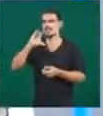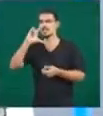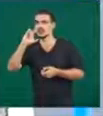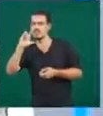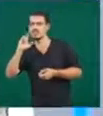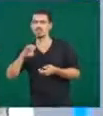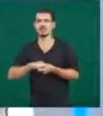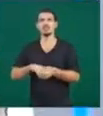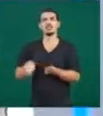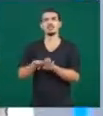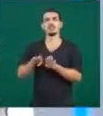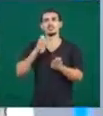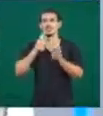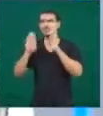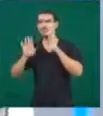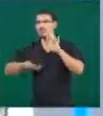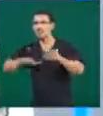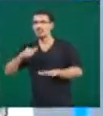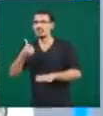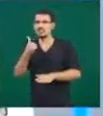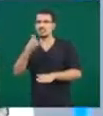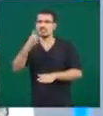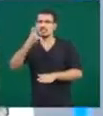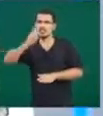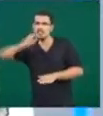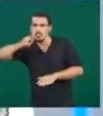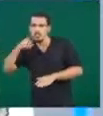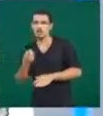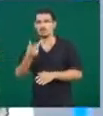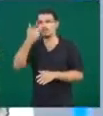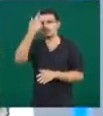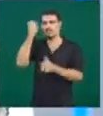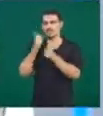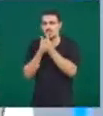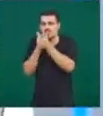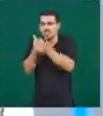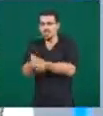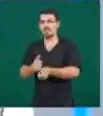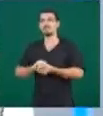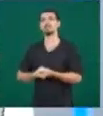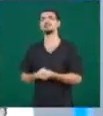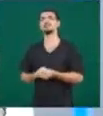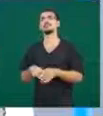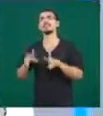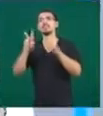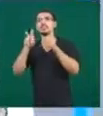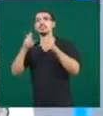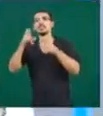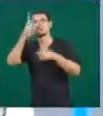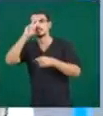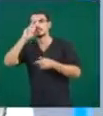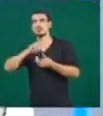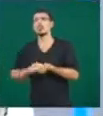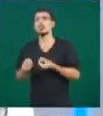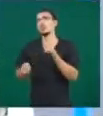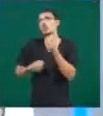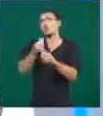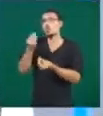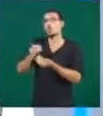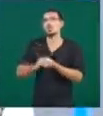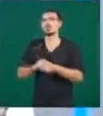Facebook, tem mais de 630 mil seguidores. Então, vai contar também essa história, a questão de você